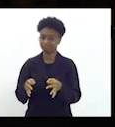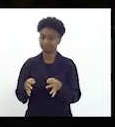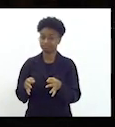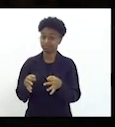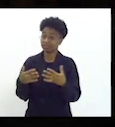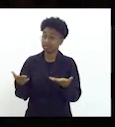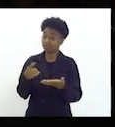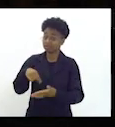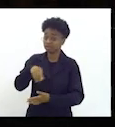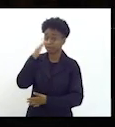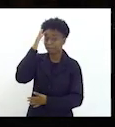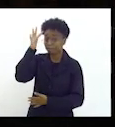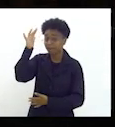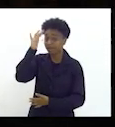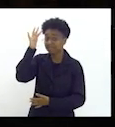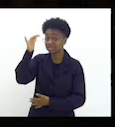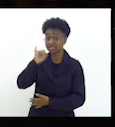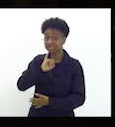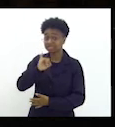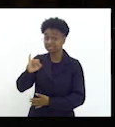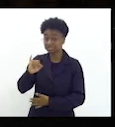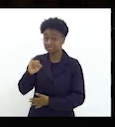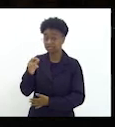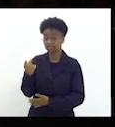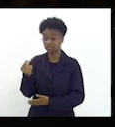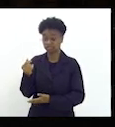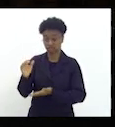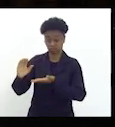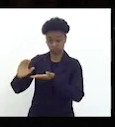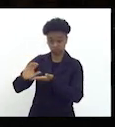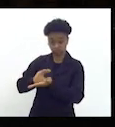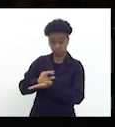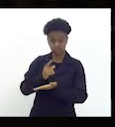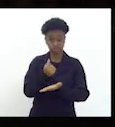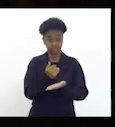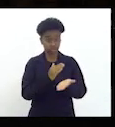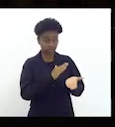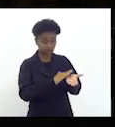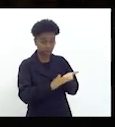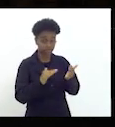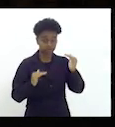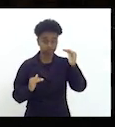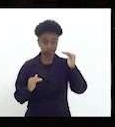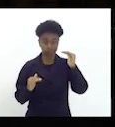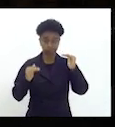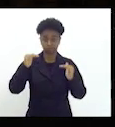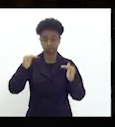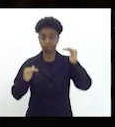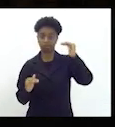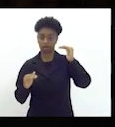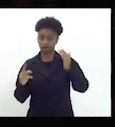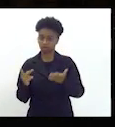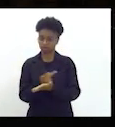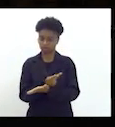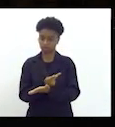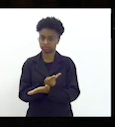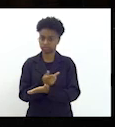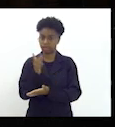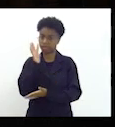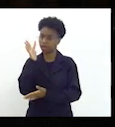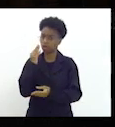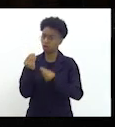imagine quando a despesa é maior que a receita que lastima